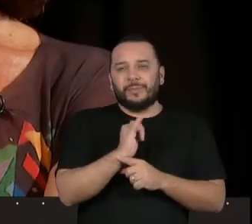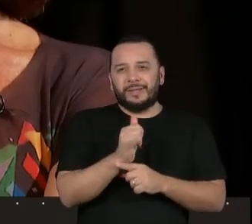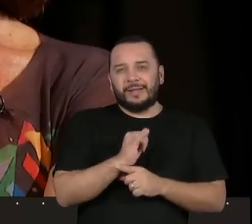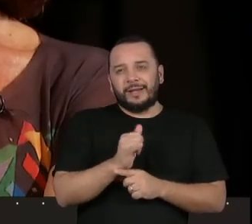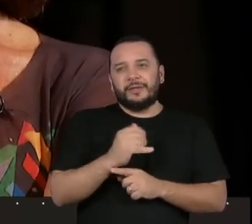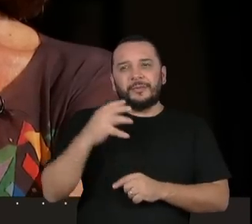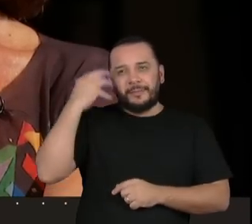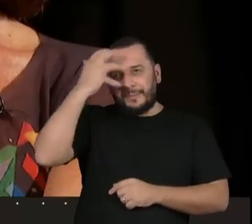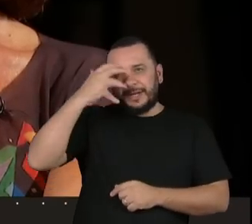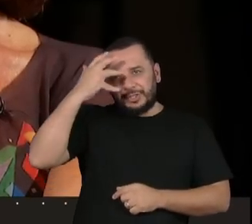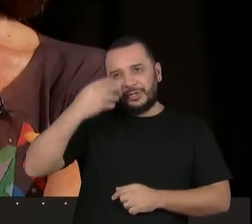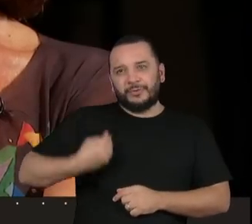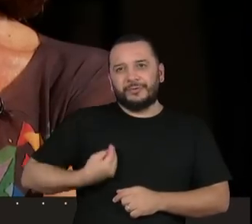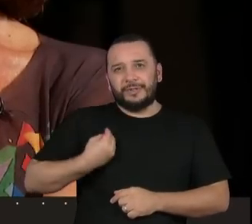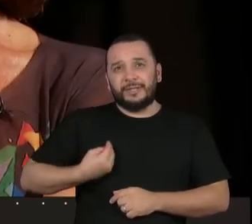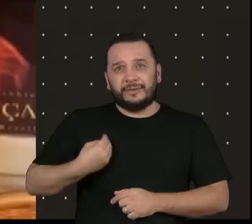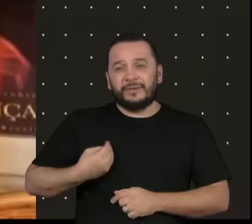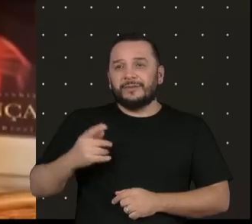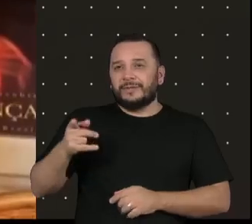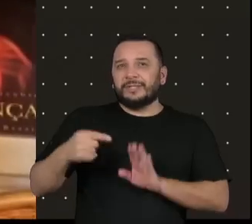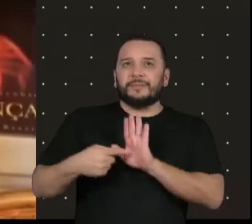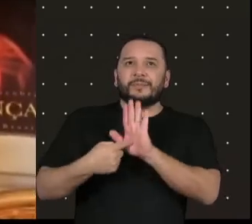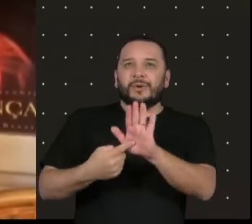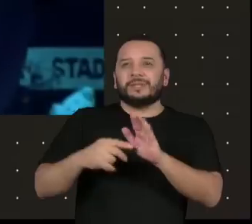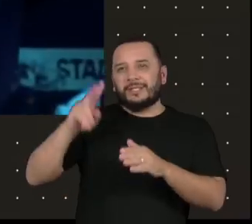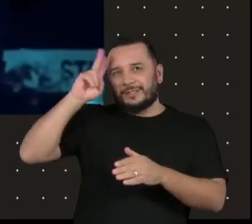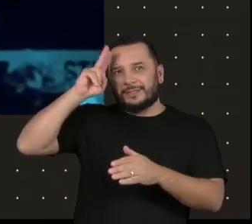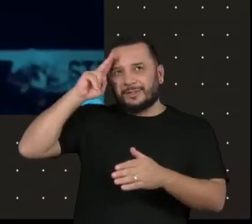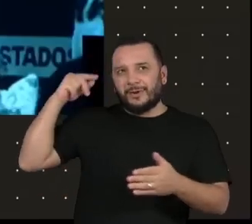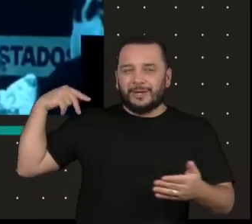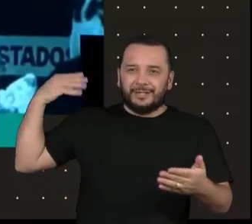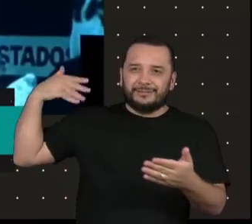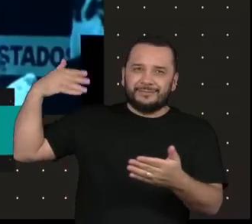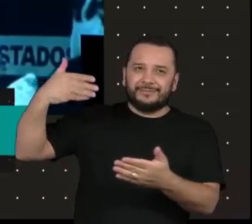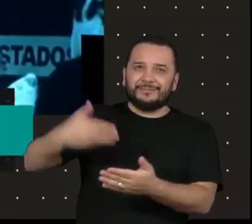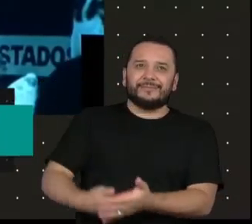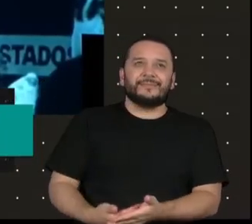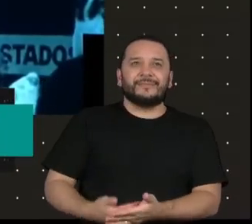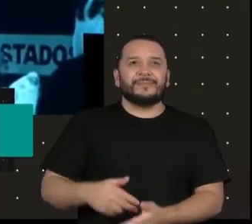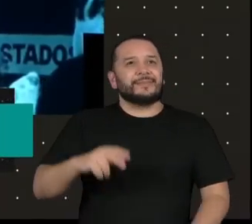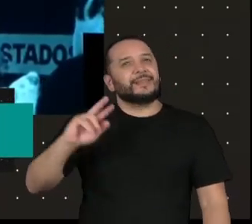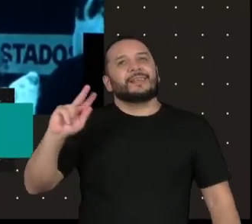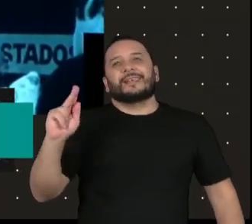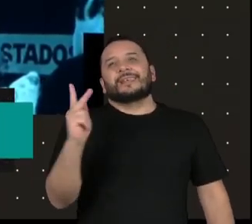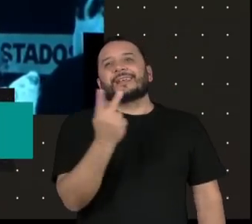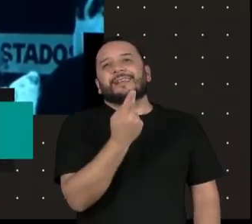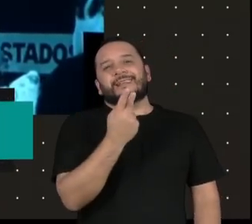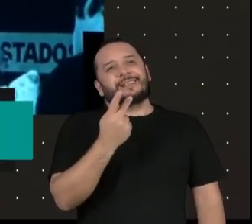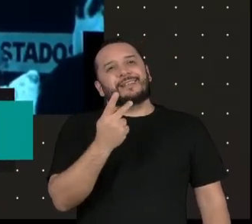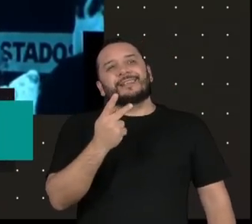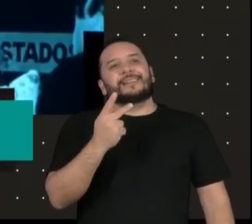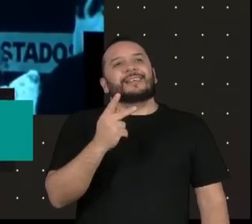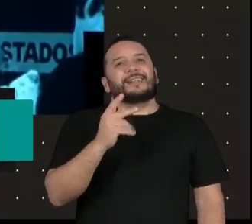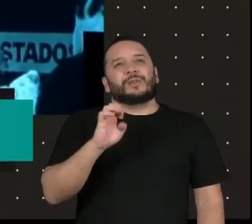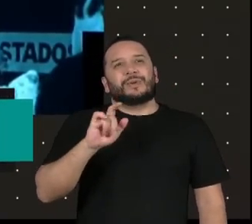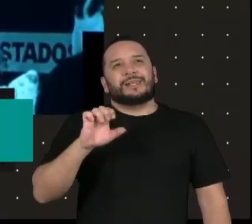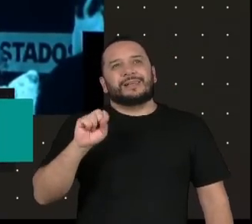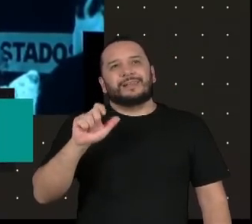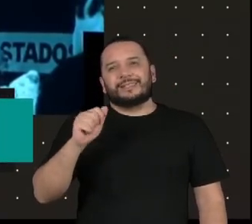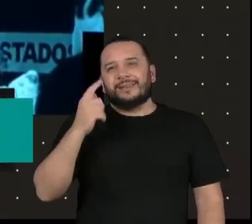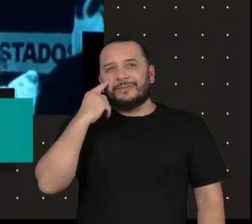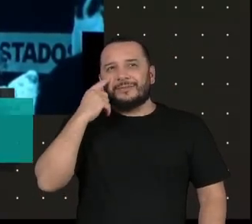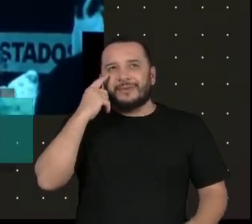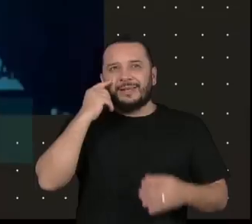qual você revisita momentos marcantes da sua carreira. Heloísa de Lesbos, olha que máscara bela que